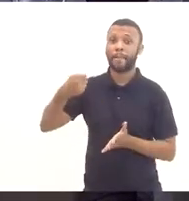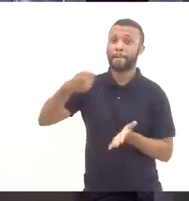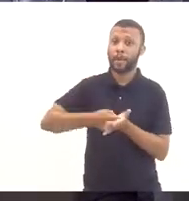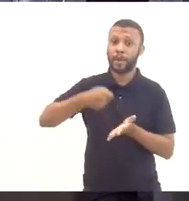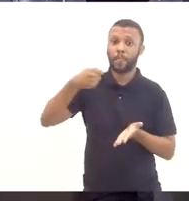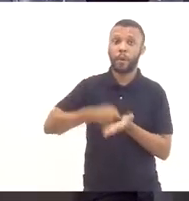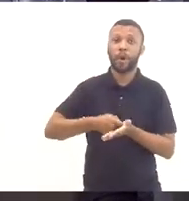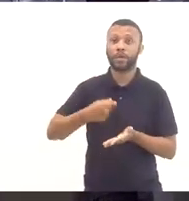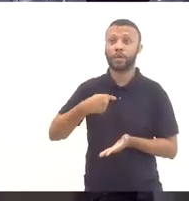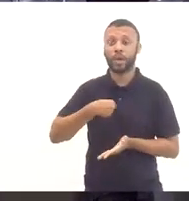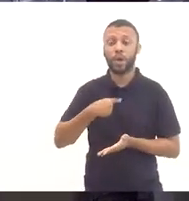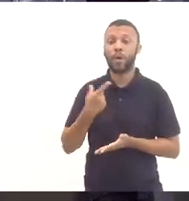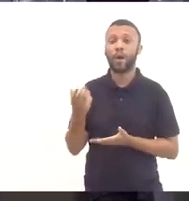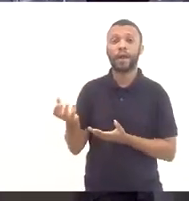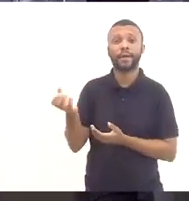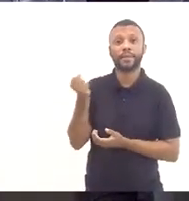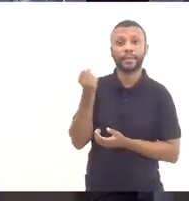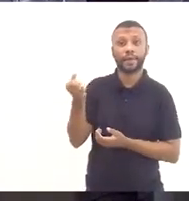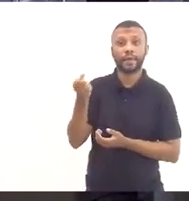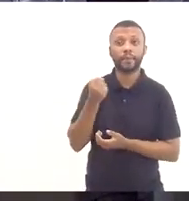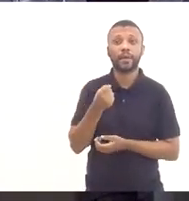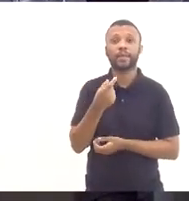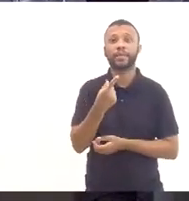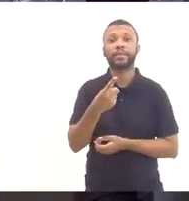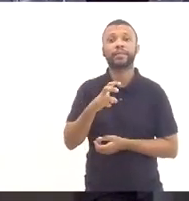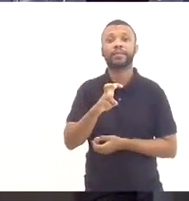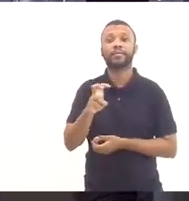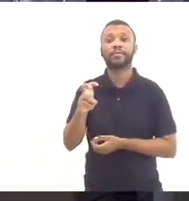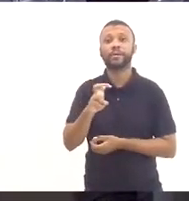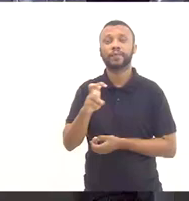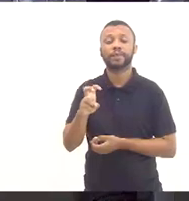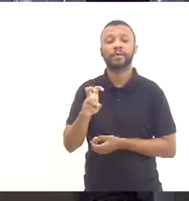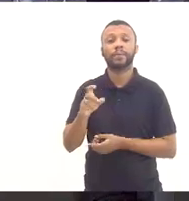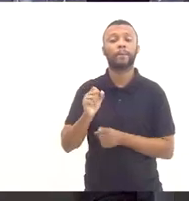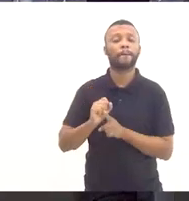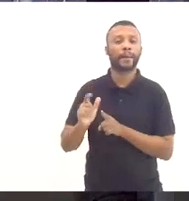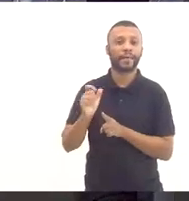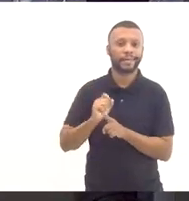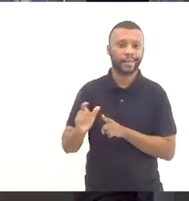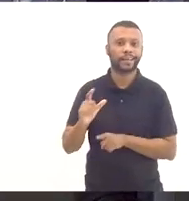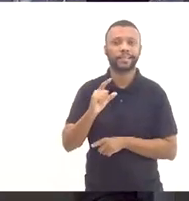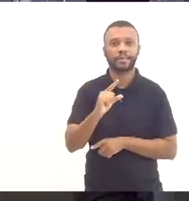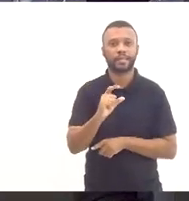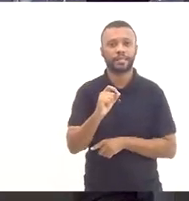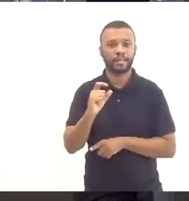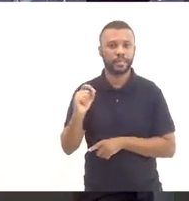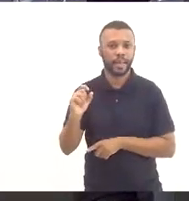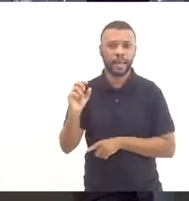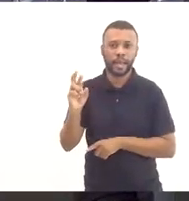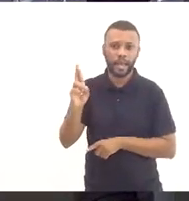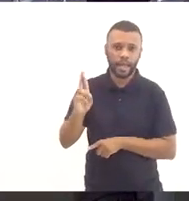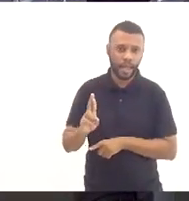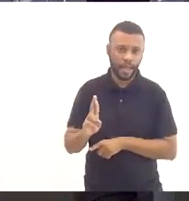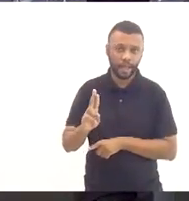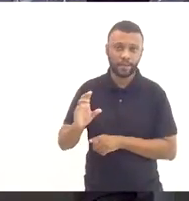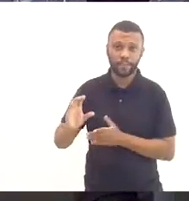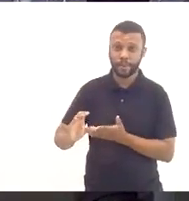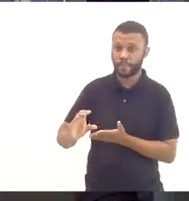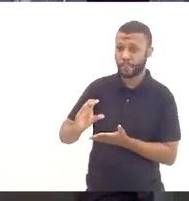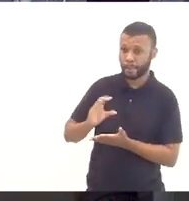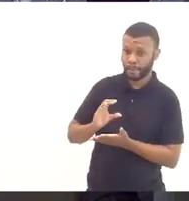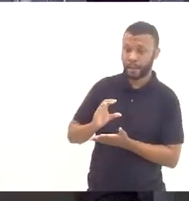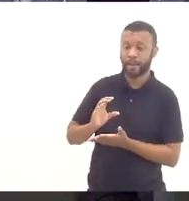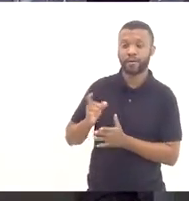impõe que eu receba 155 parcelas de 100 reais para pagar o que ele me